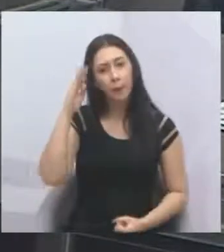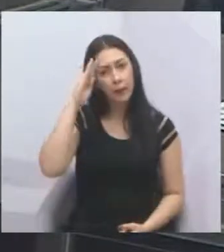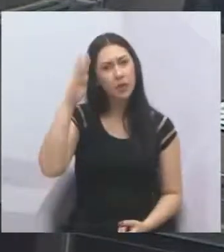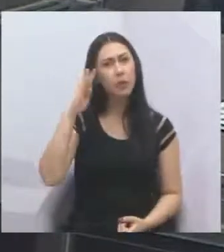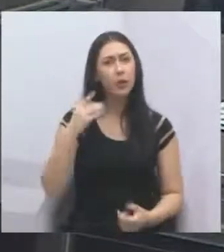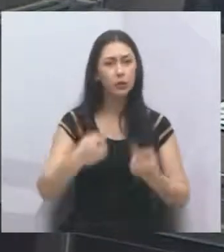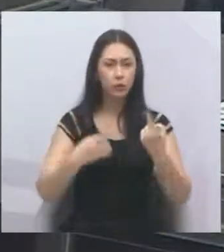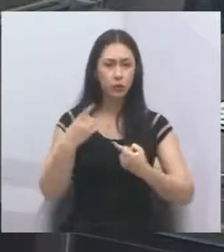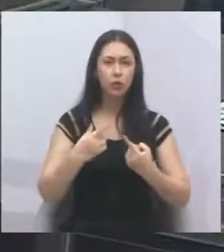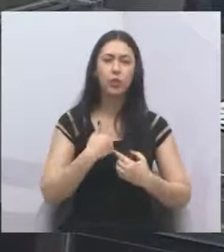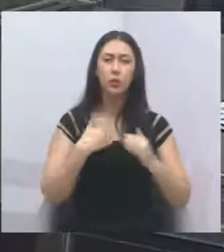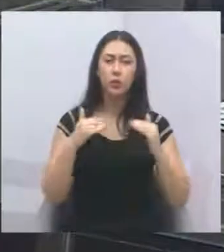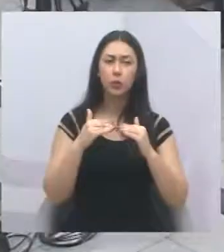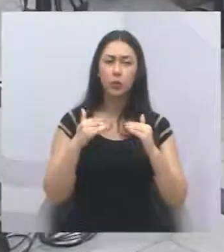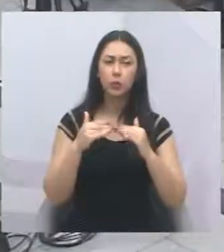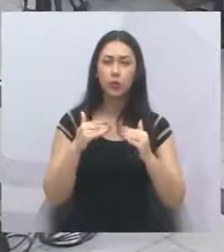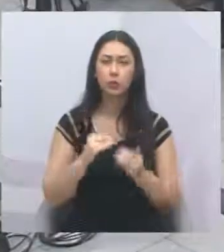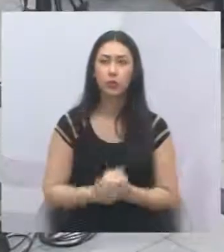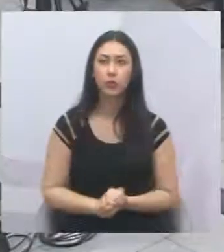favorável.